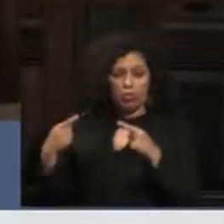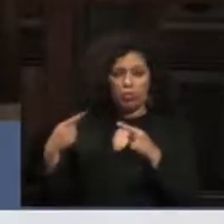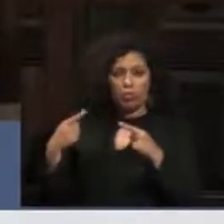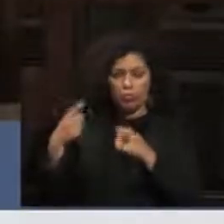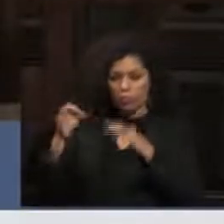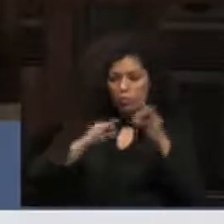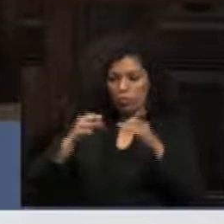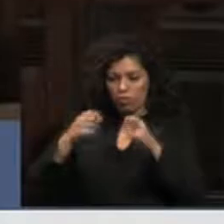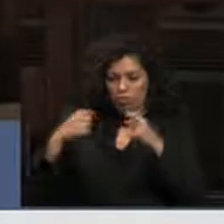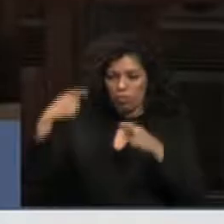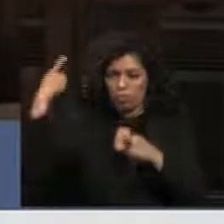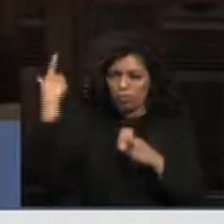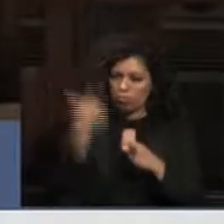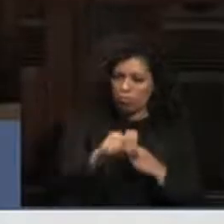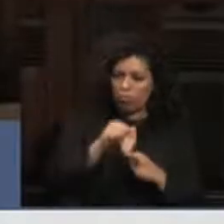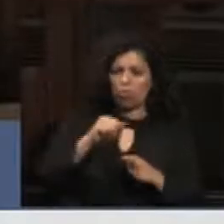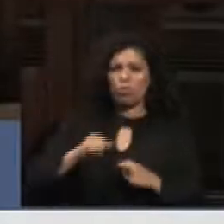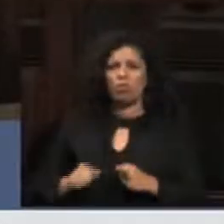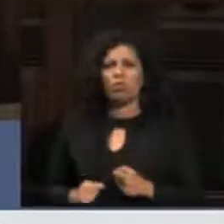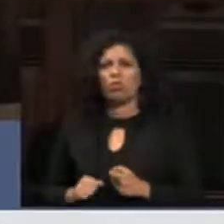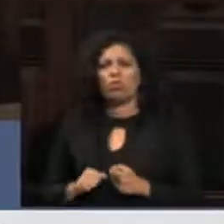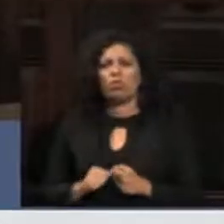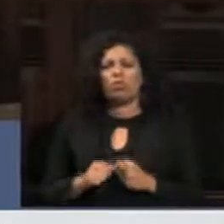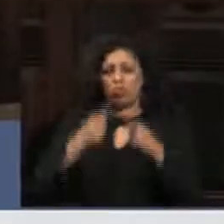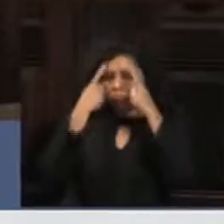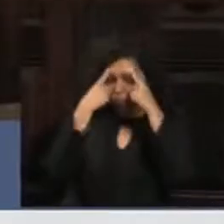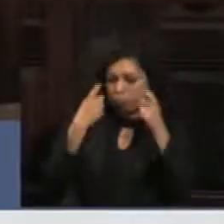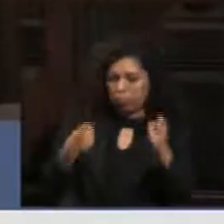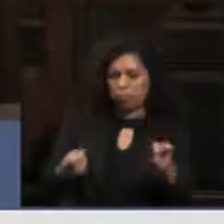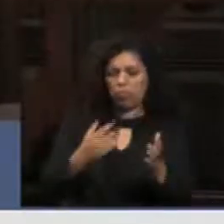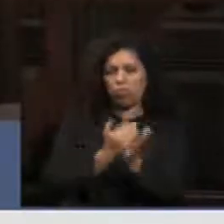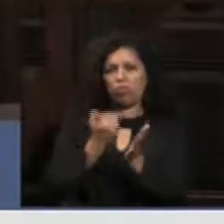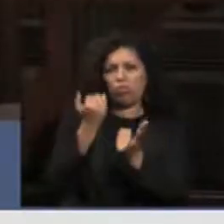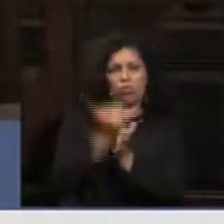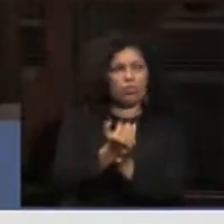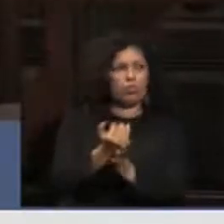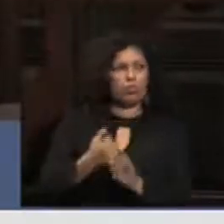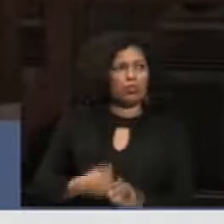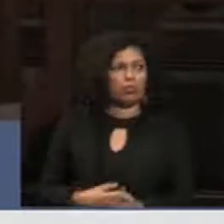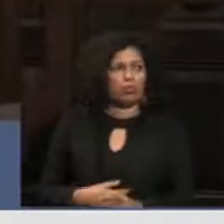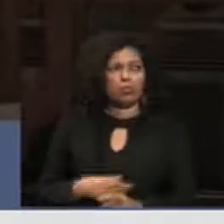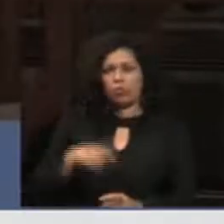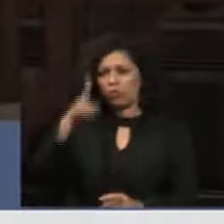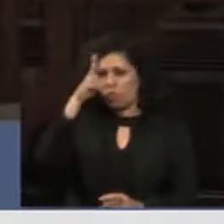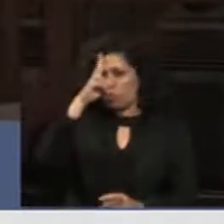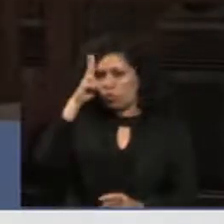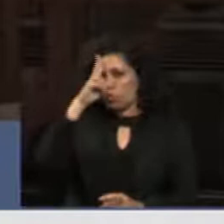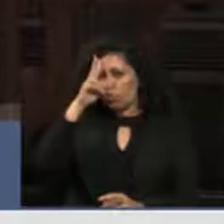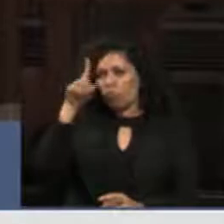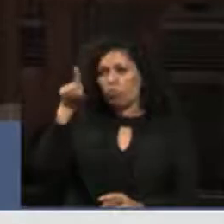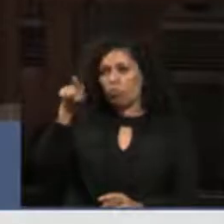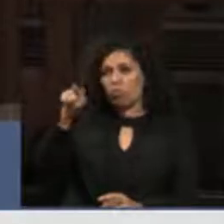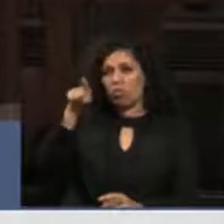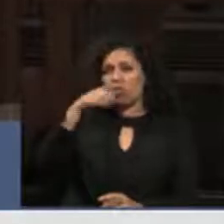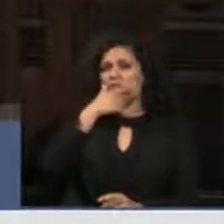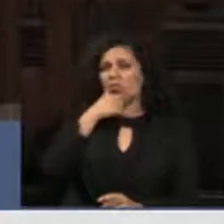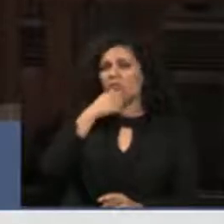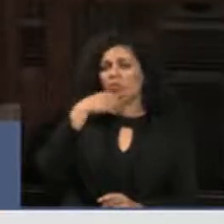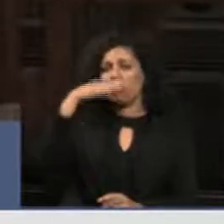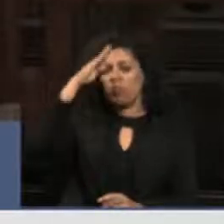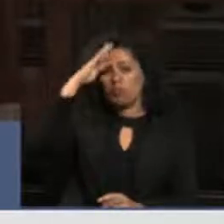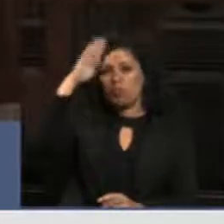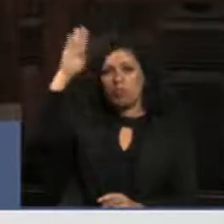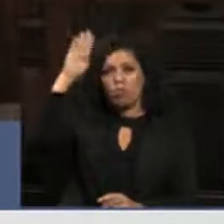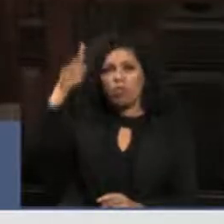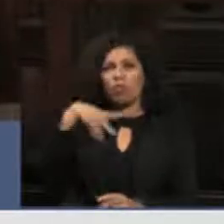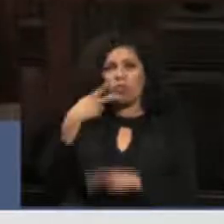violência, do fechamento das instituições. Em entrevista dada na segunda-feira ao Jornal Nacional, ao